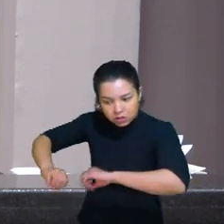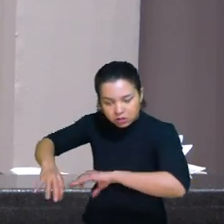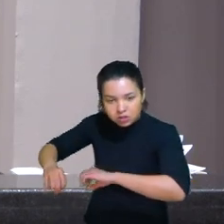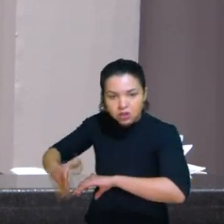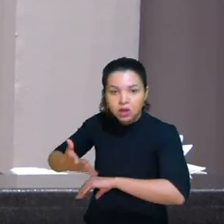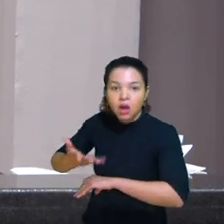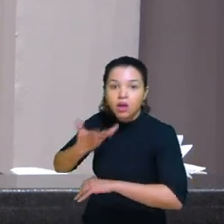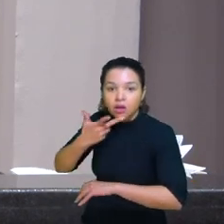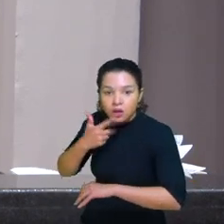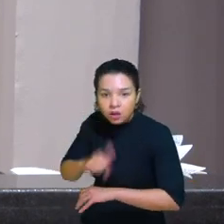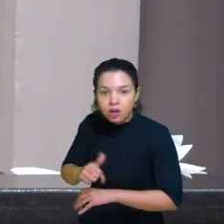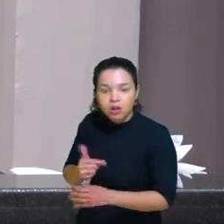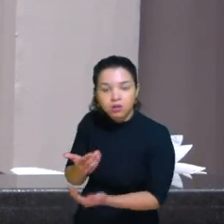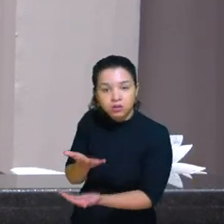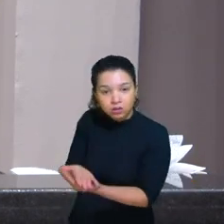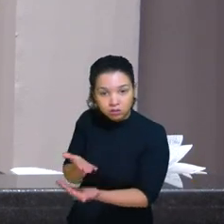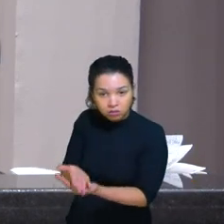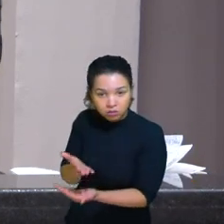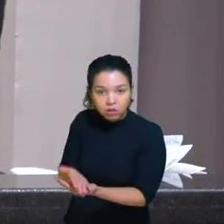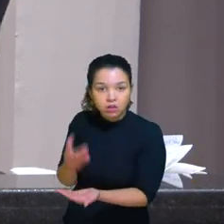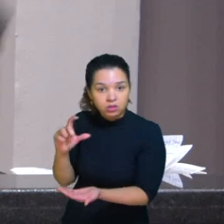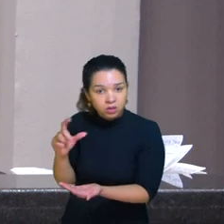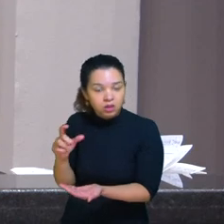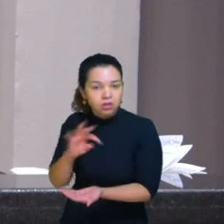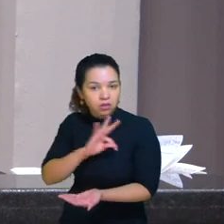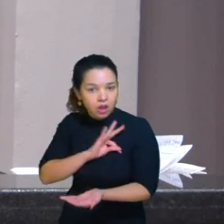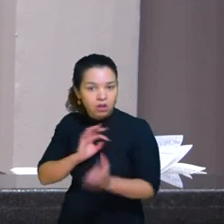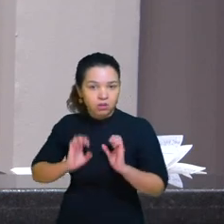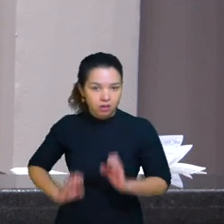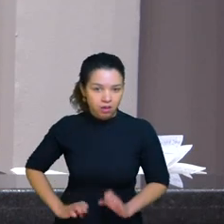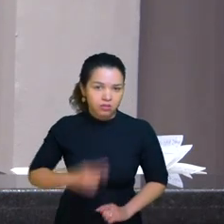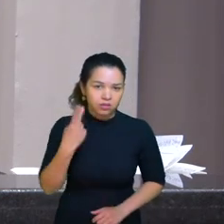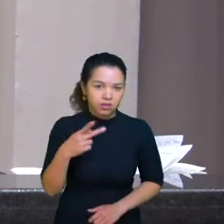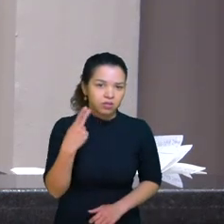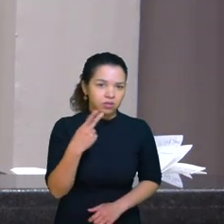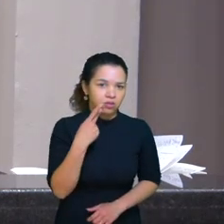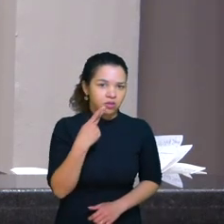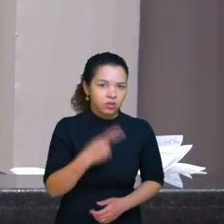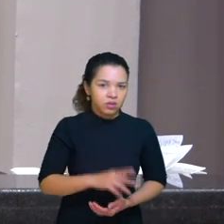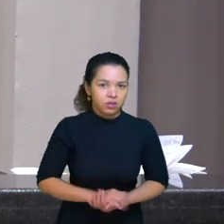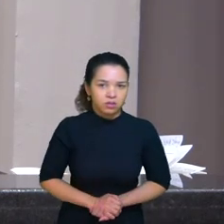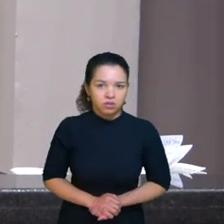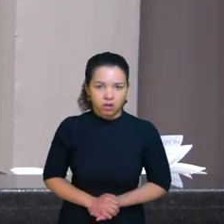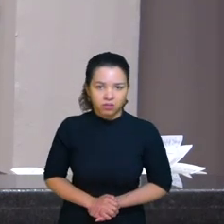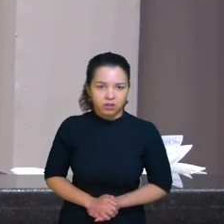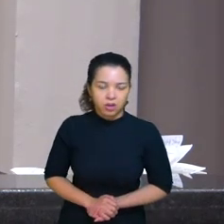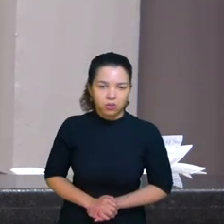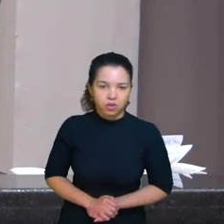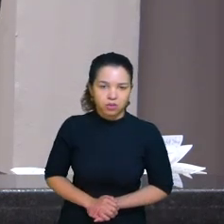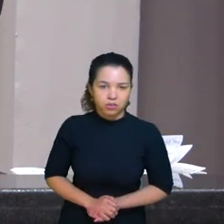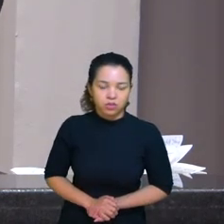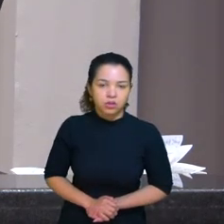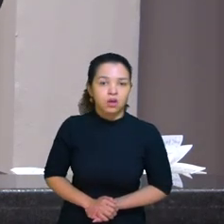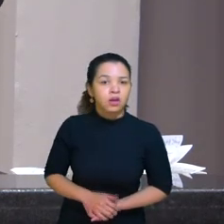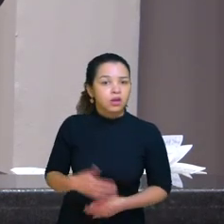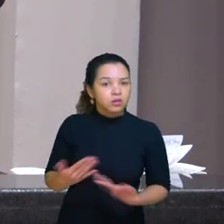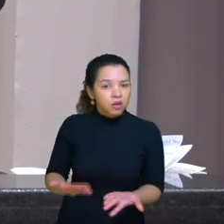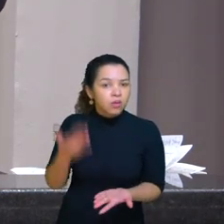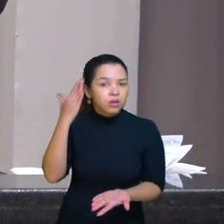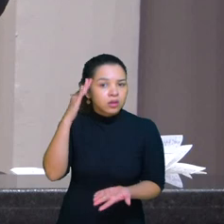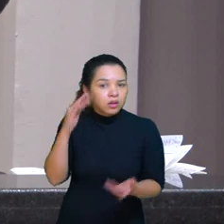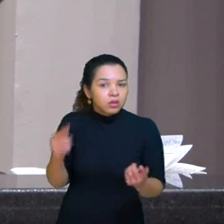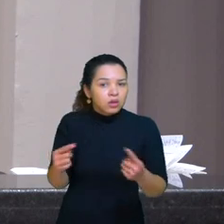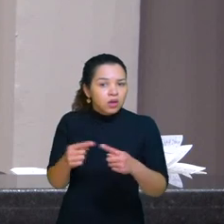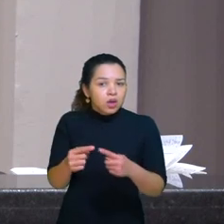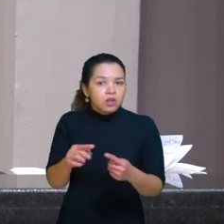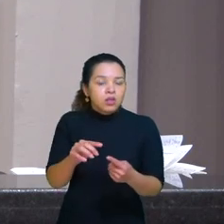conhecimento científico estético técnico ético e político meu Deus já passou associação entre teoria e prática